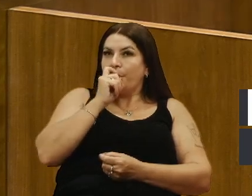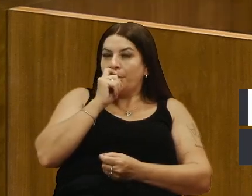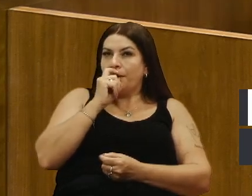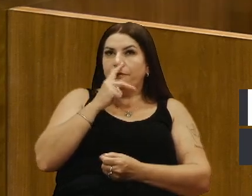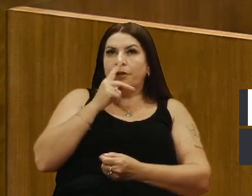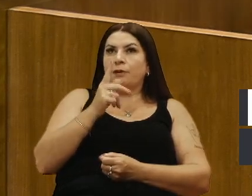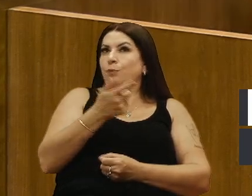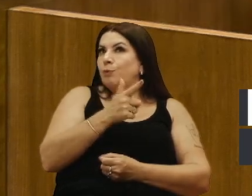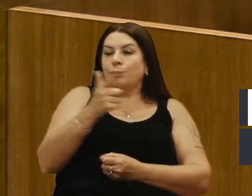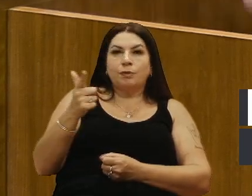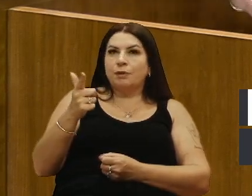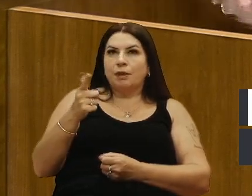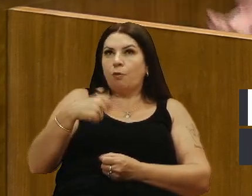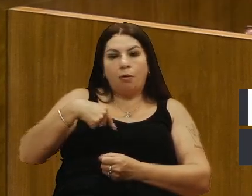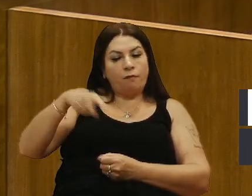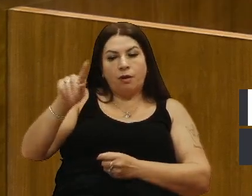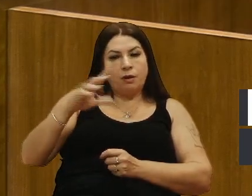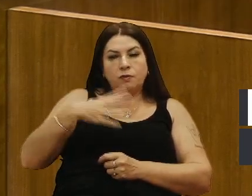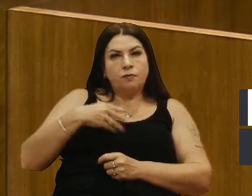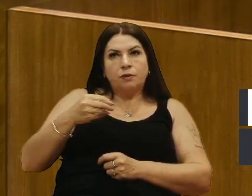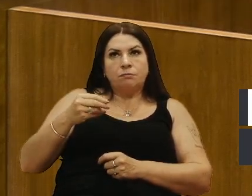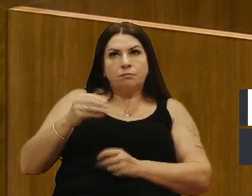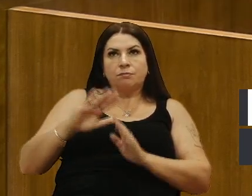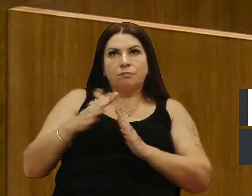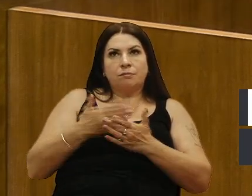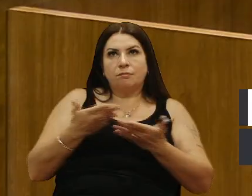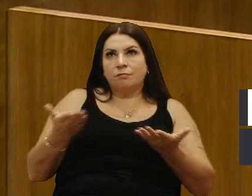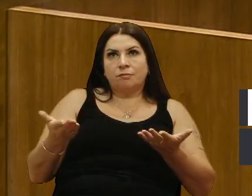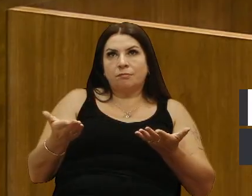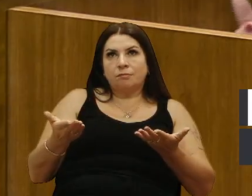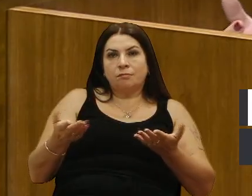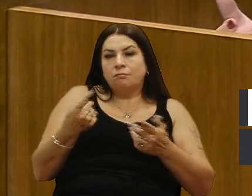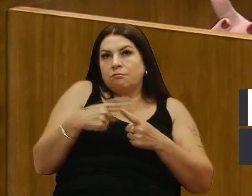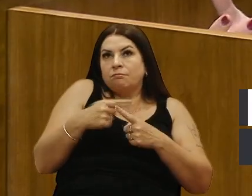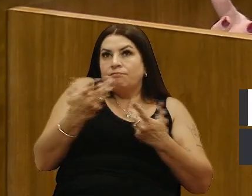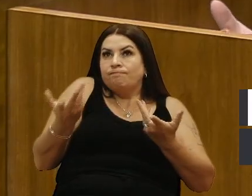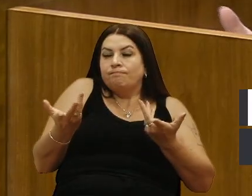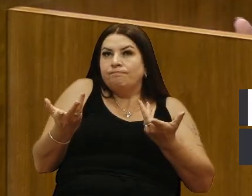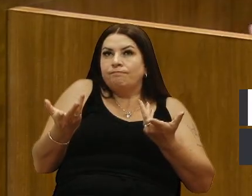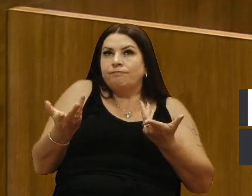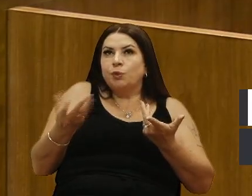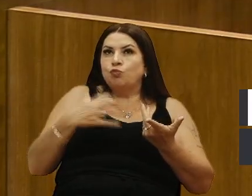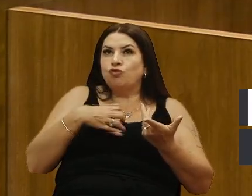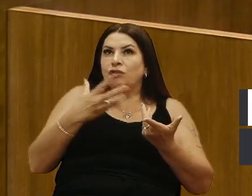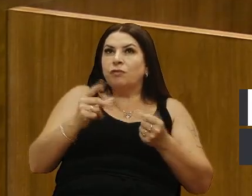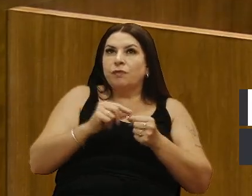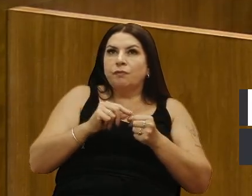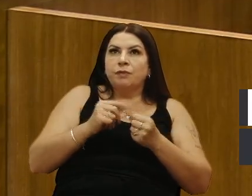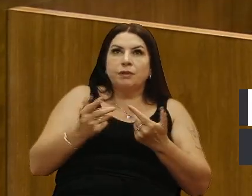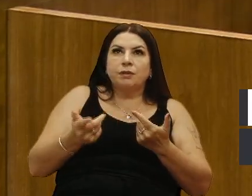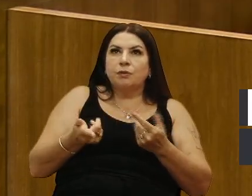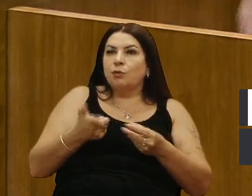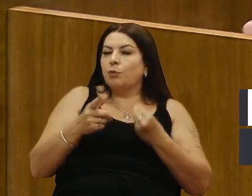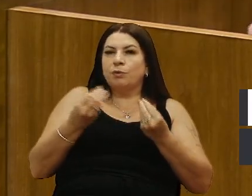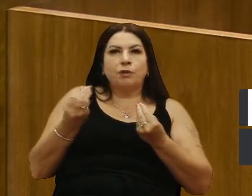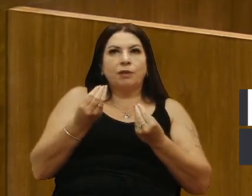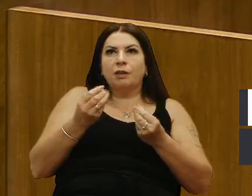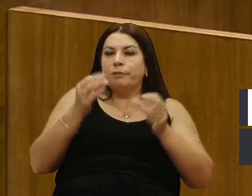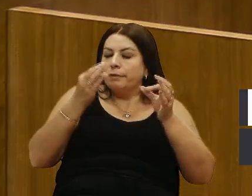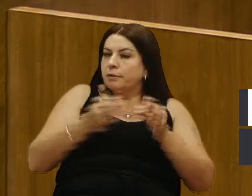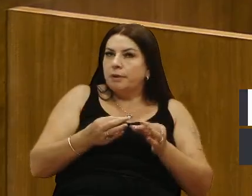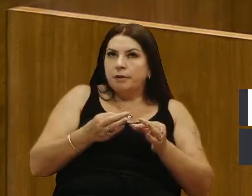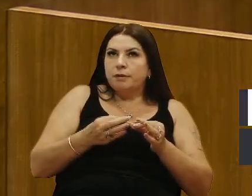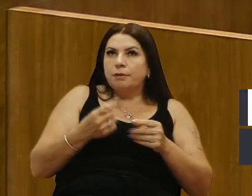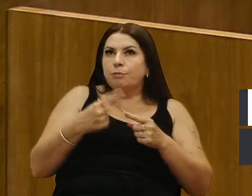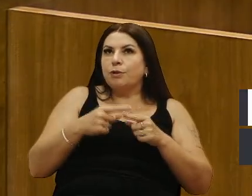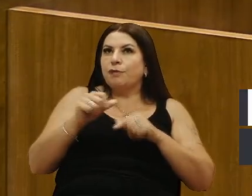que não vão levar suas crianças para a escola, porque do jeito que foi feito não está certo,